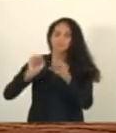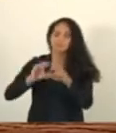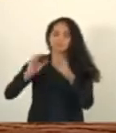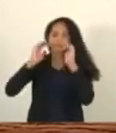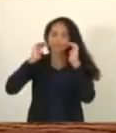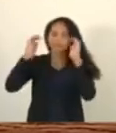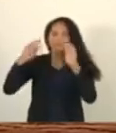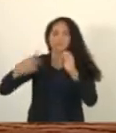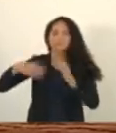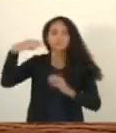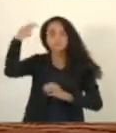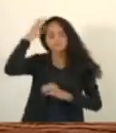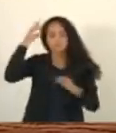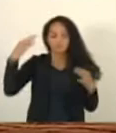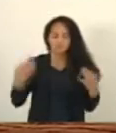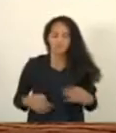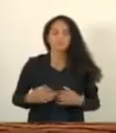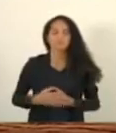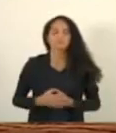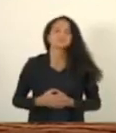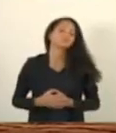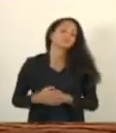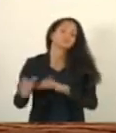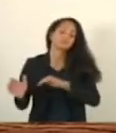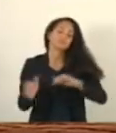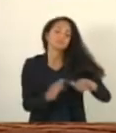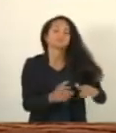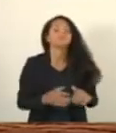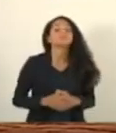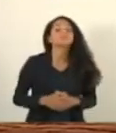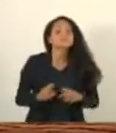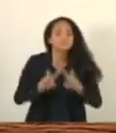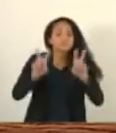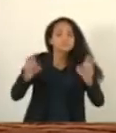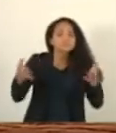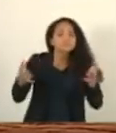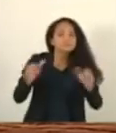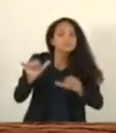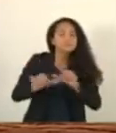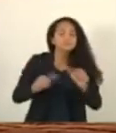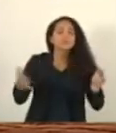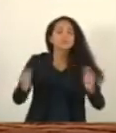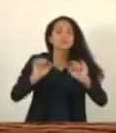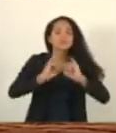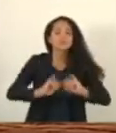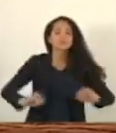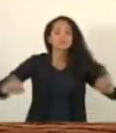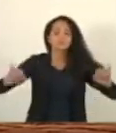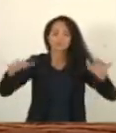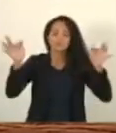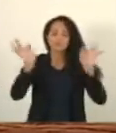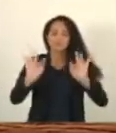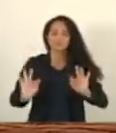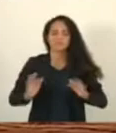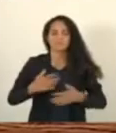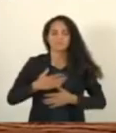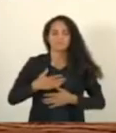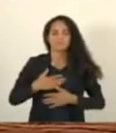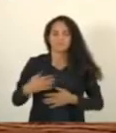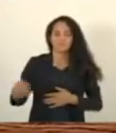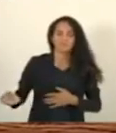com certeza. Bom, pessoal, gostaria de comunicar aqui que estou muito feliz, sendo agora o mais